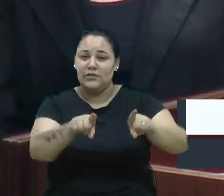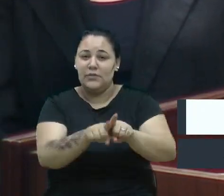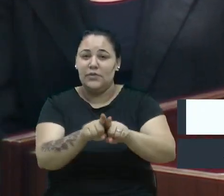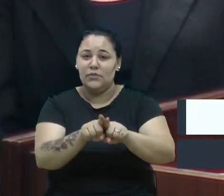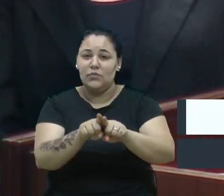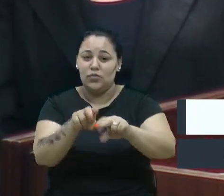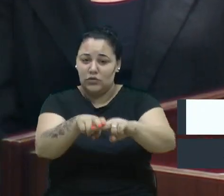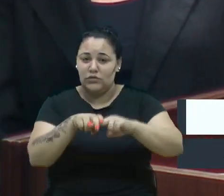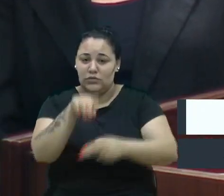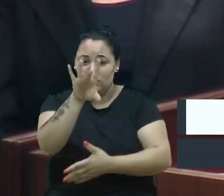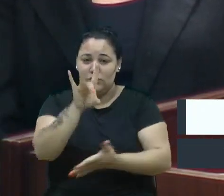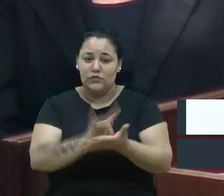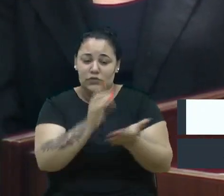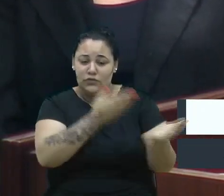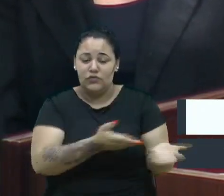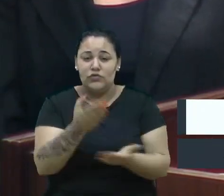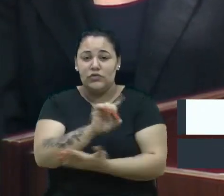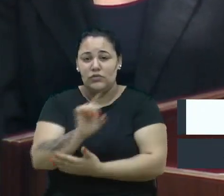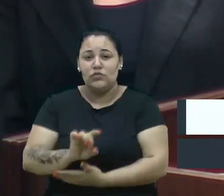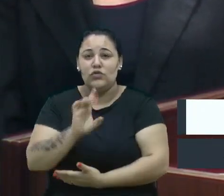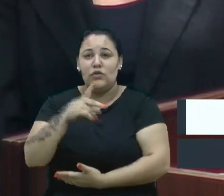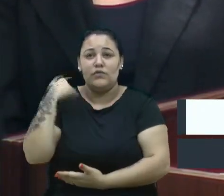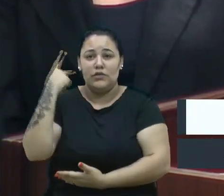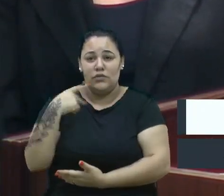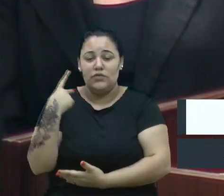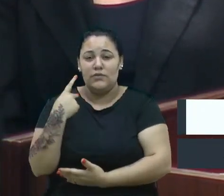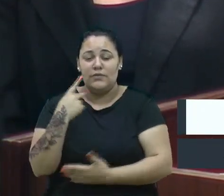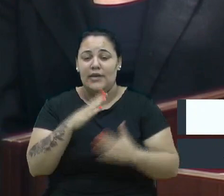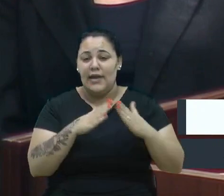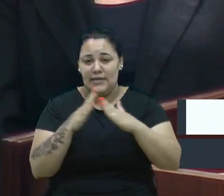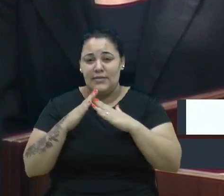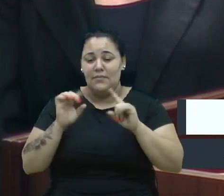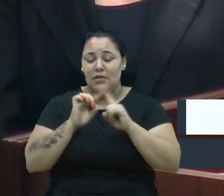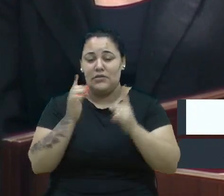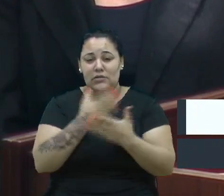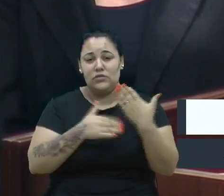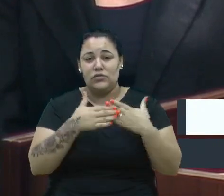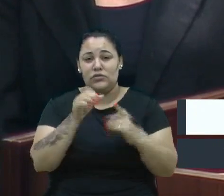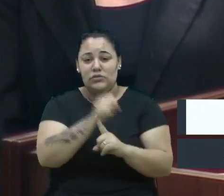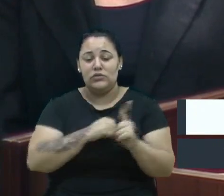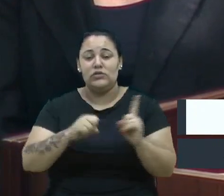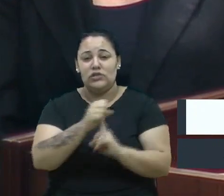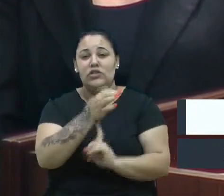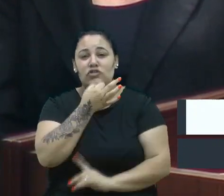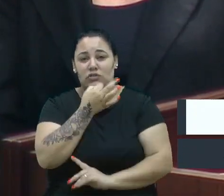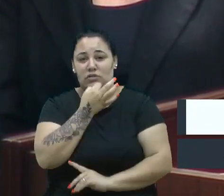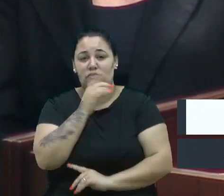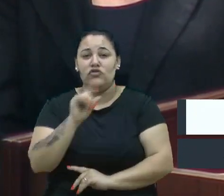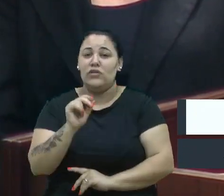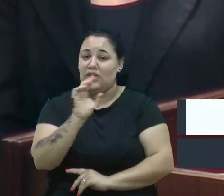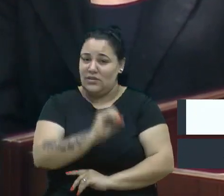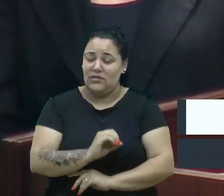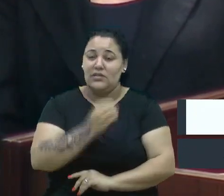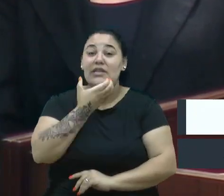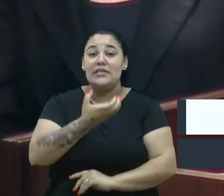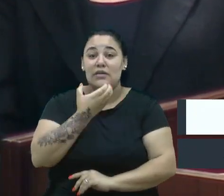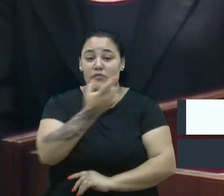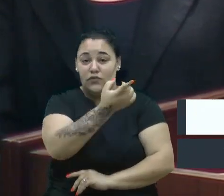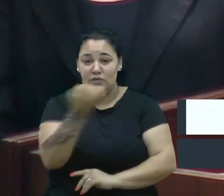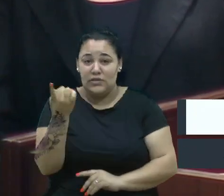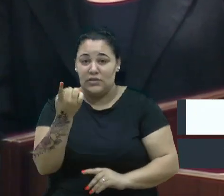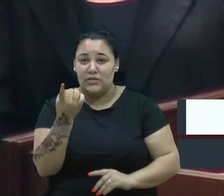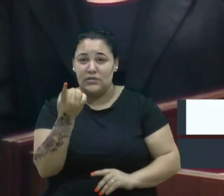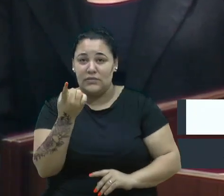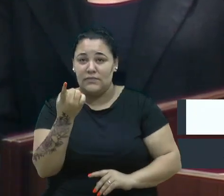a todos os vereadores desta casa, mas também a toda a sociedade caxiense, para que no dia 10 de dezembro vocês nos acompanhem